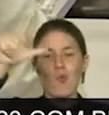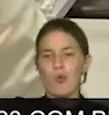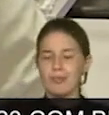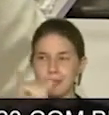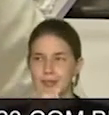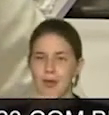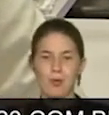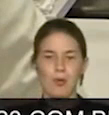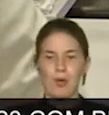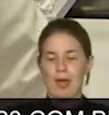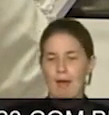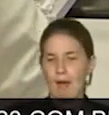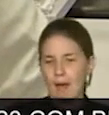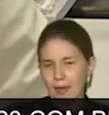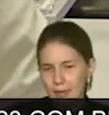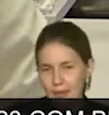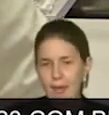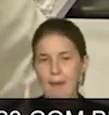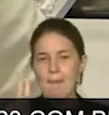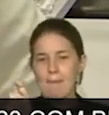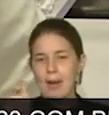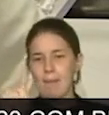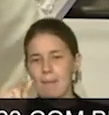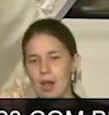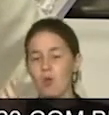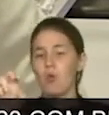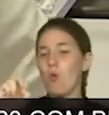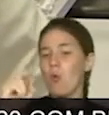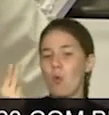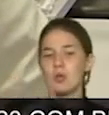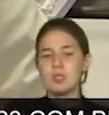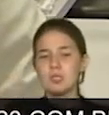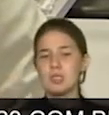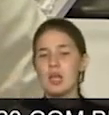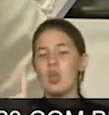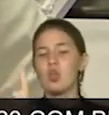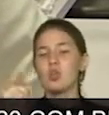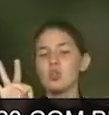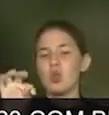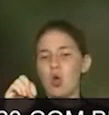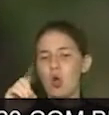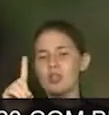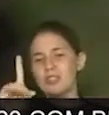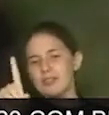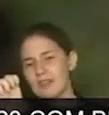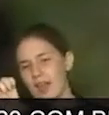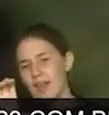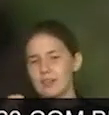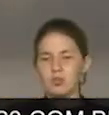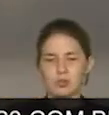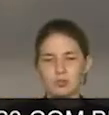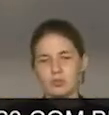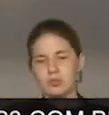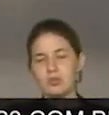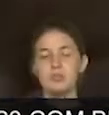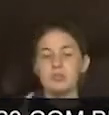como cartão pré-pago, as transferências bancárias e o débito direto. No caso de quem fez um Pix